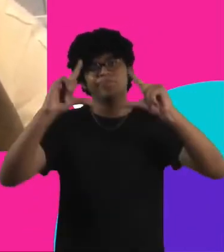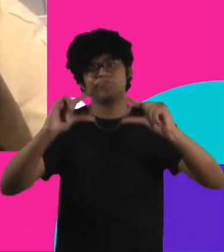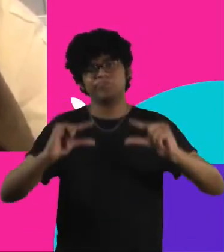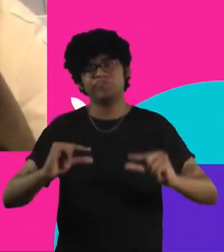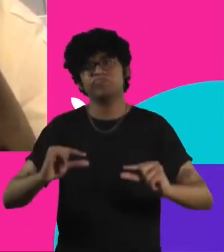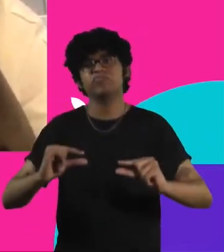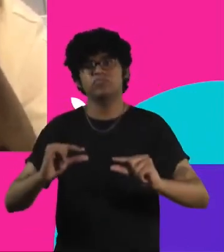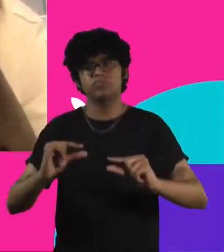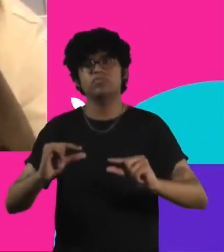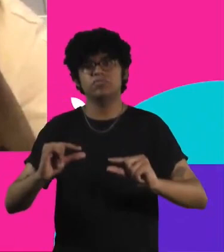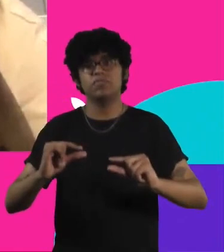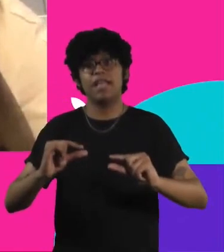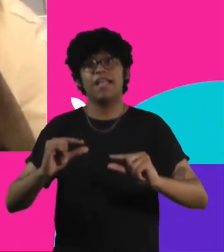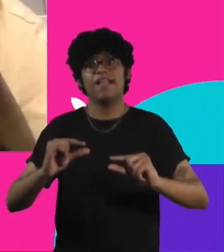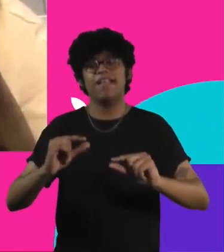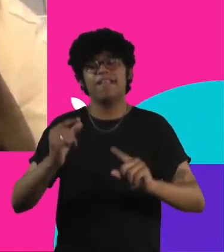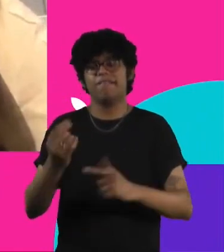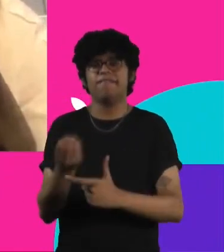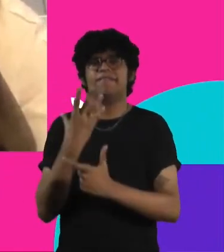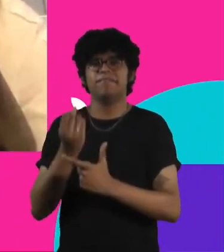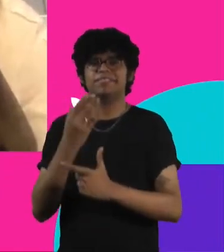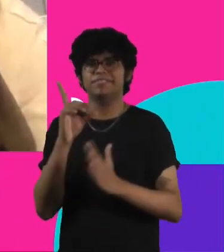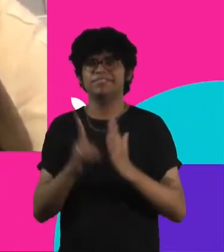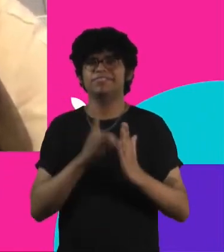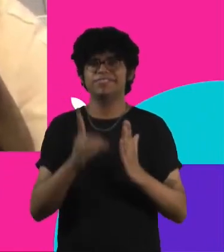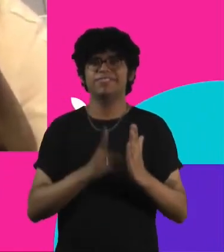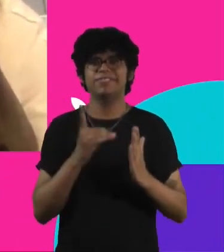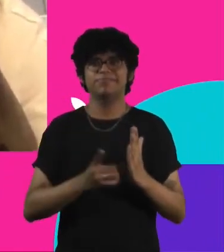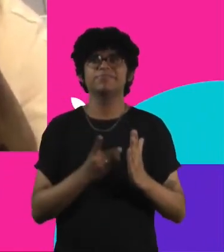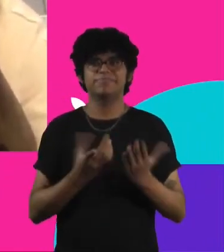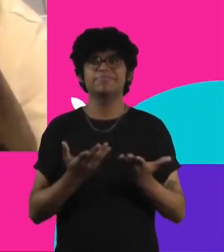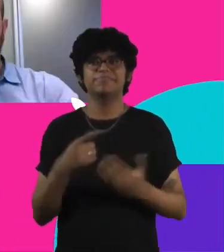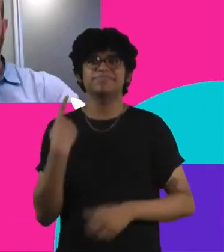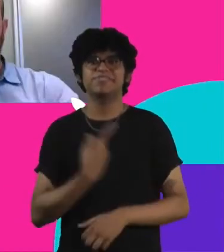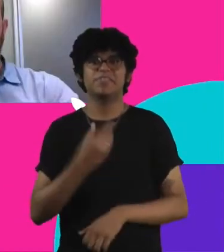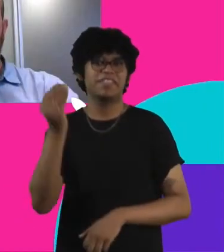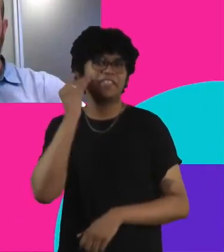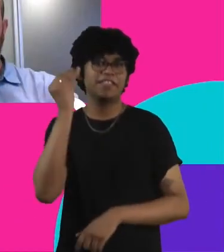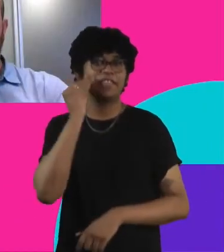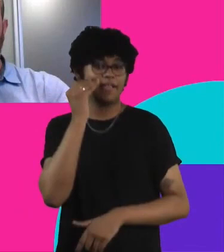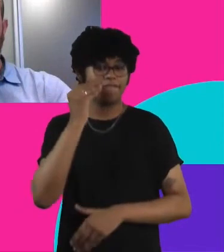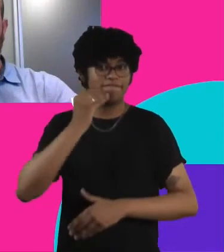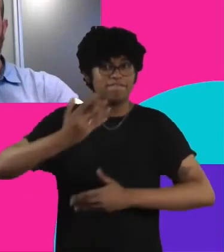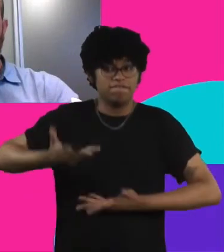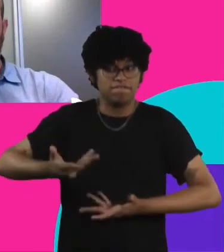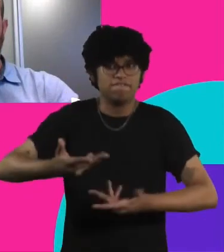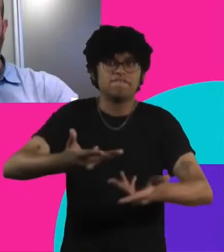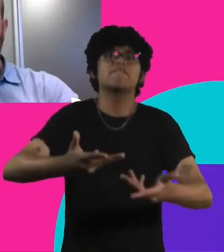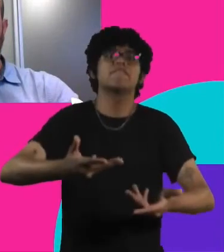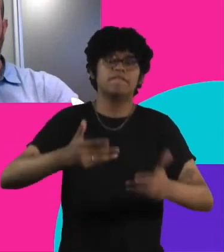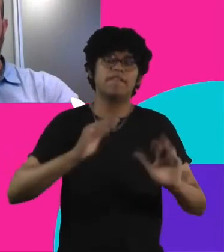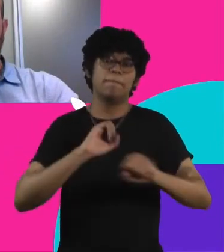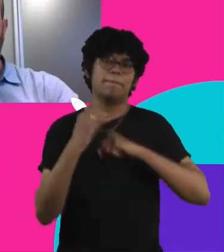alfabetização digital aí, que eu acho que a gente está tentando acelerar num processo pandêmico